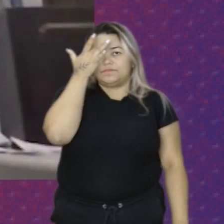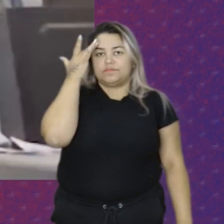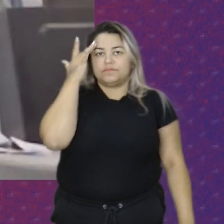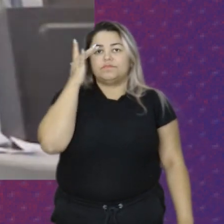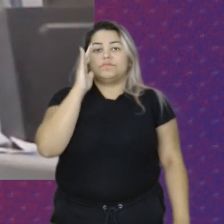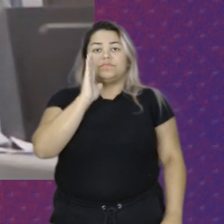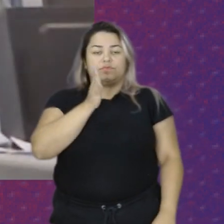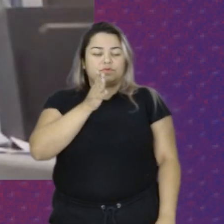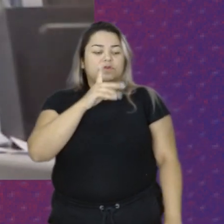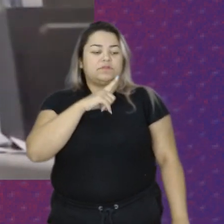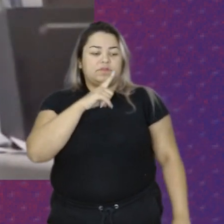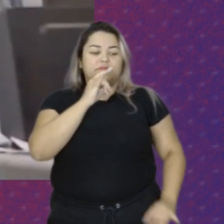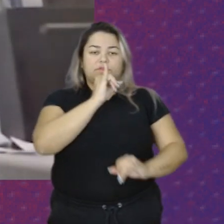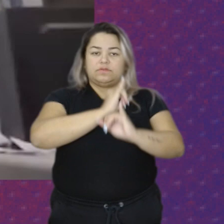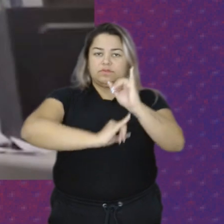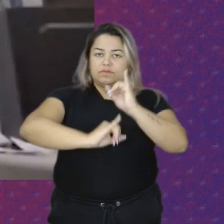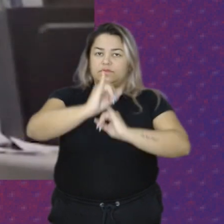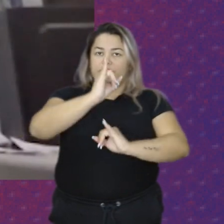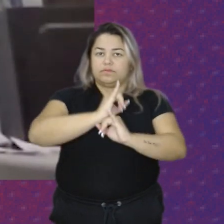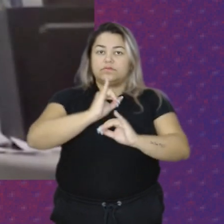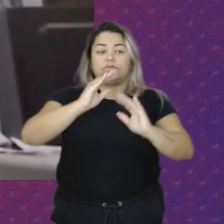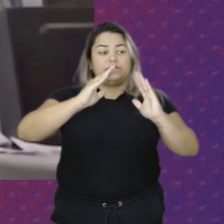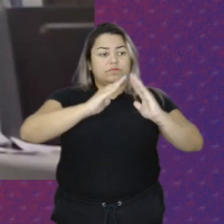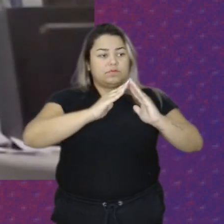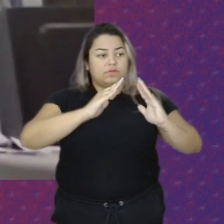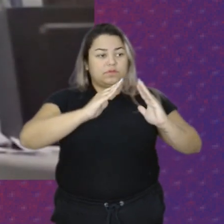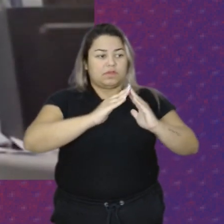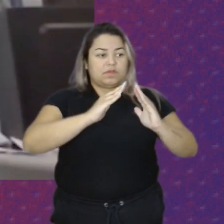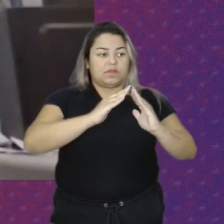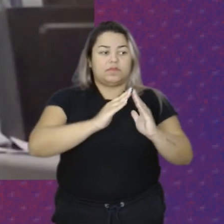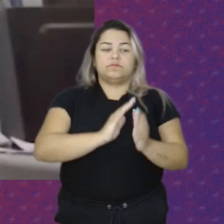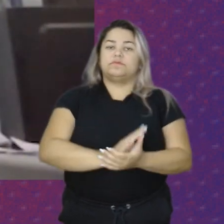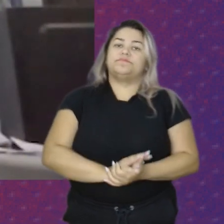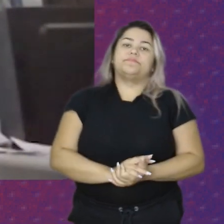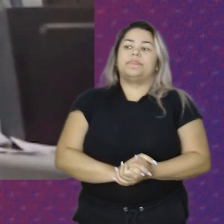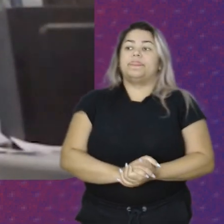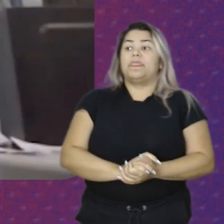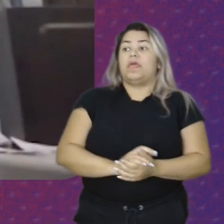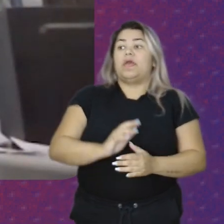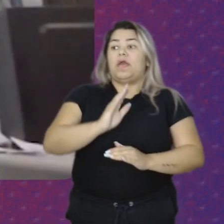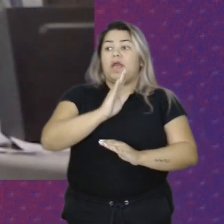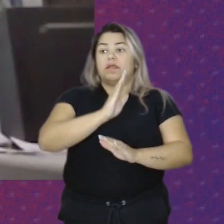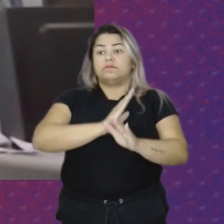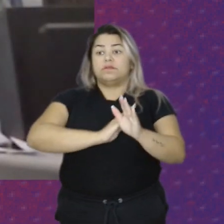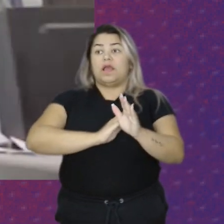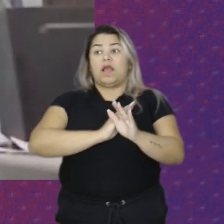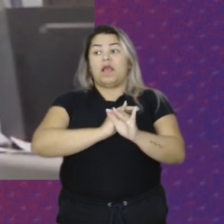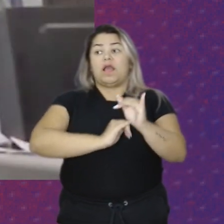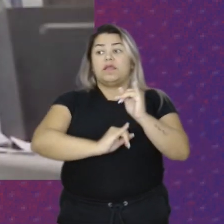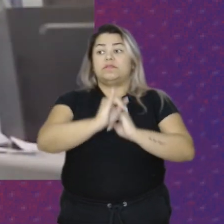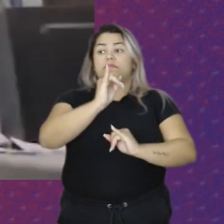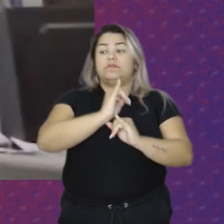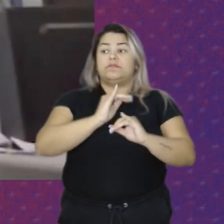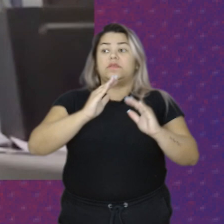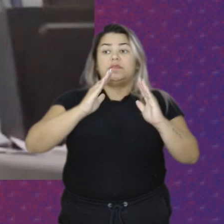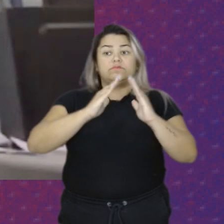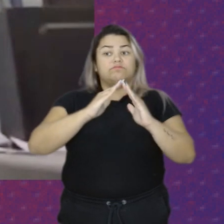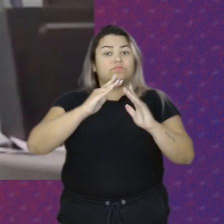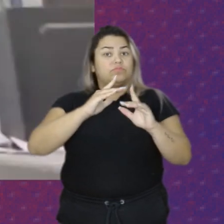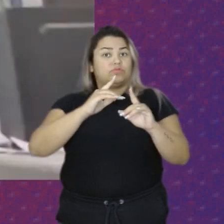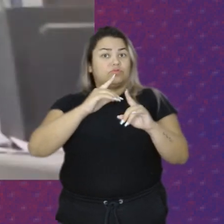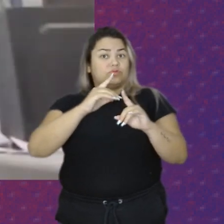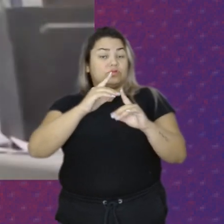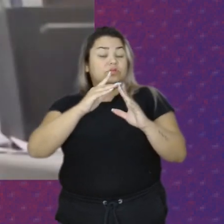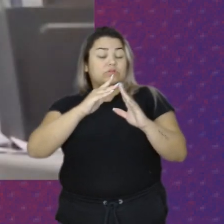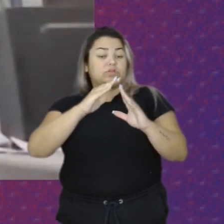casa, né? 90% da comunidade já tem sua própria internet em casa. Então, é uma comunidade que tem acesso